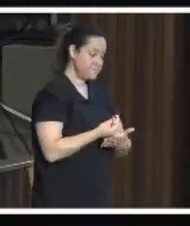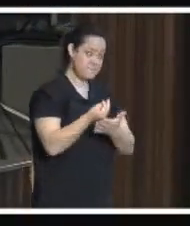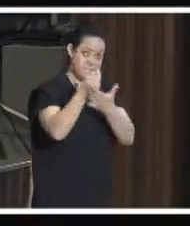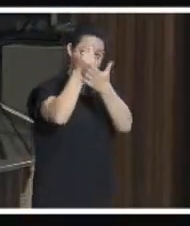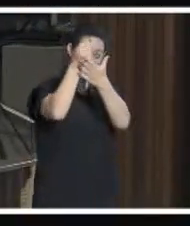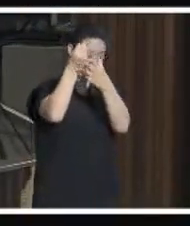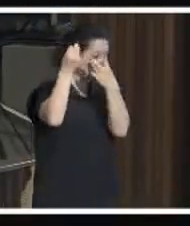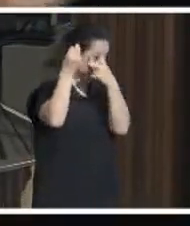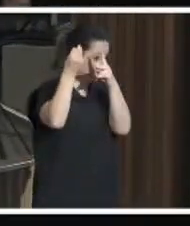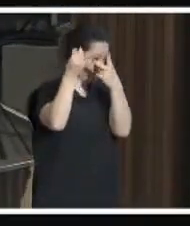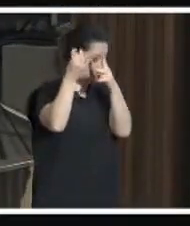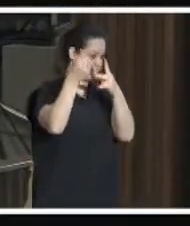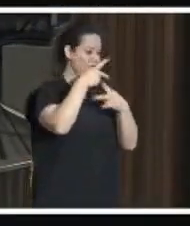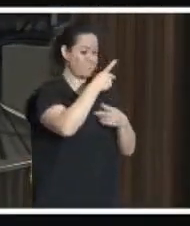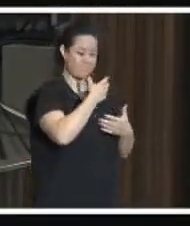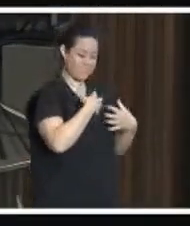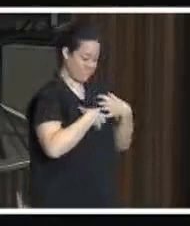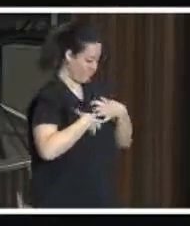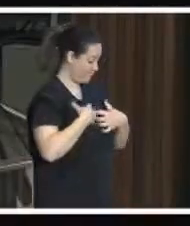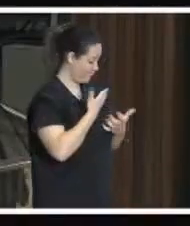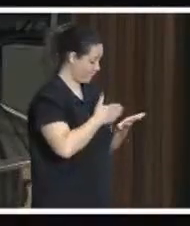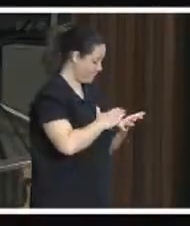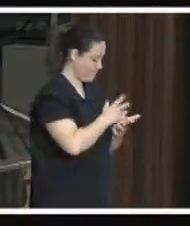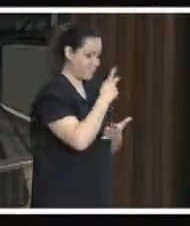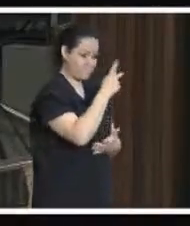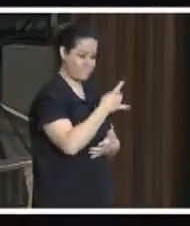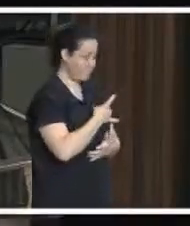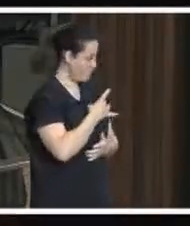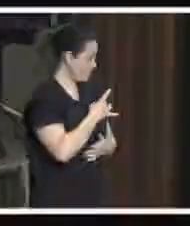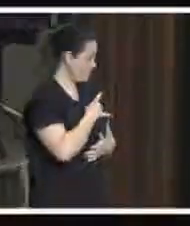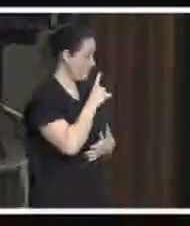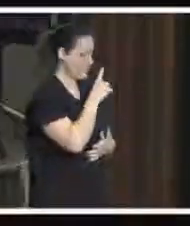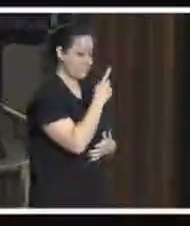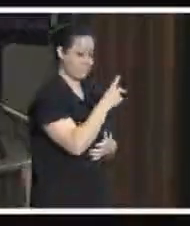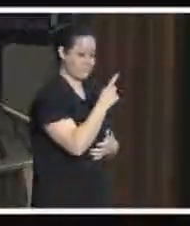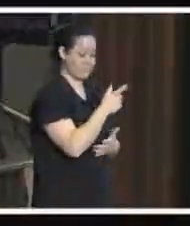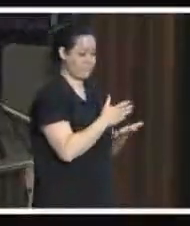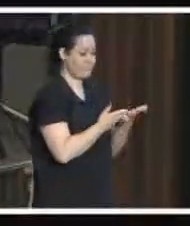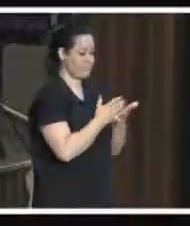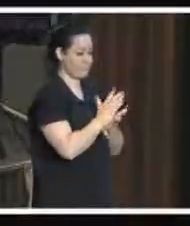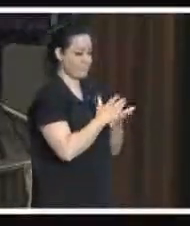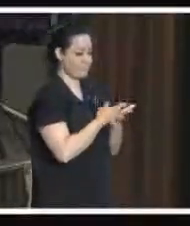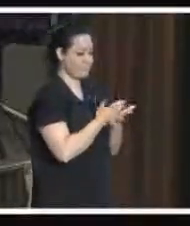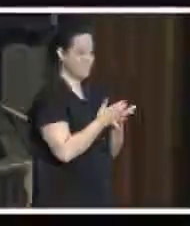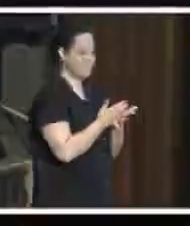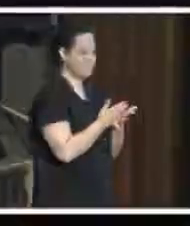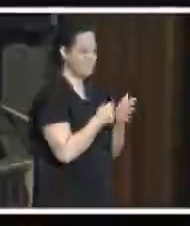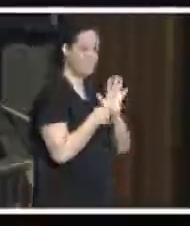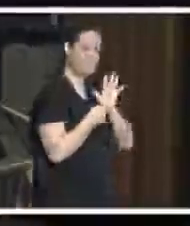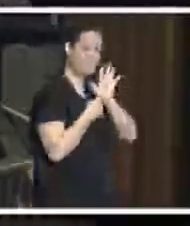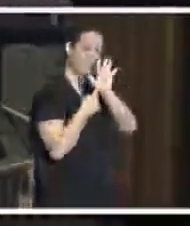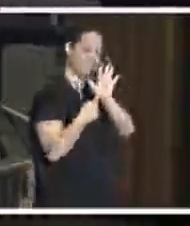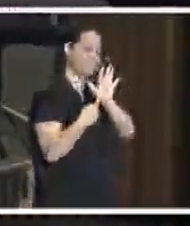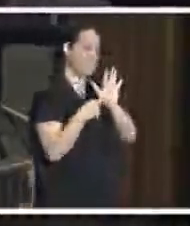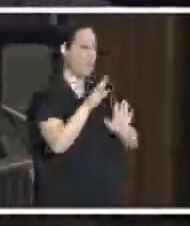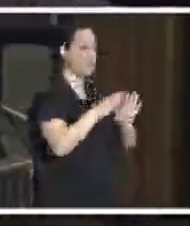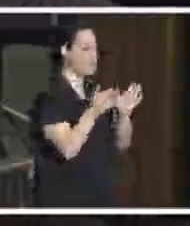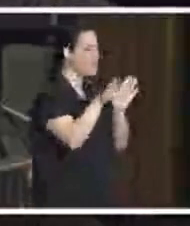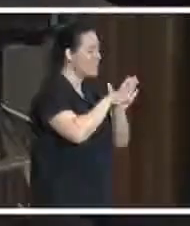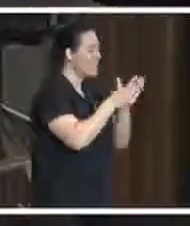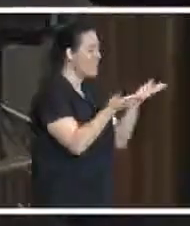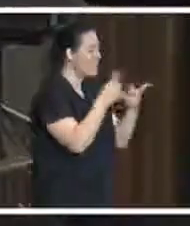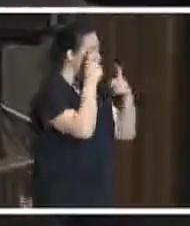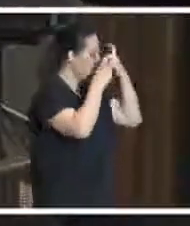tua angústia, teu medo, tua aflição, Talvez você chegou aqui tão preocupado,